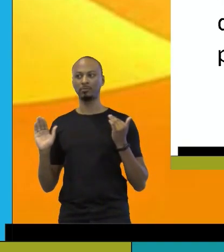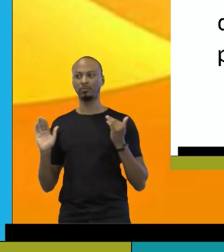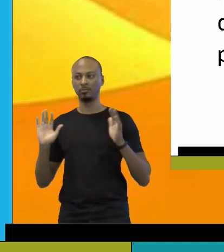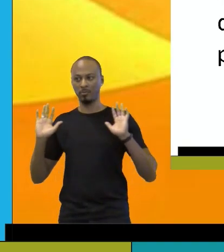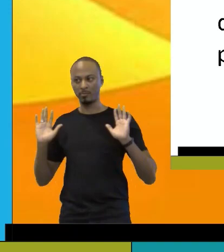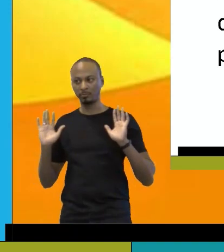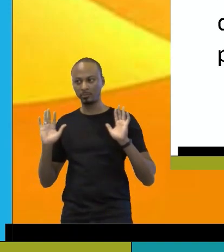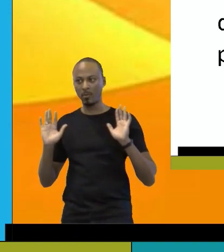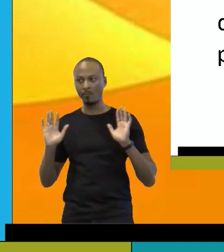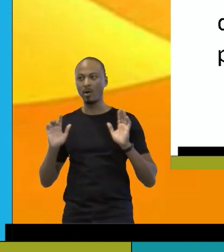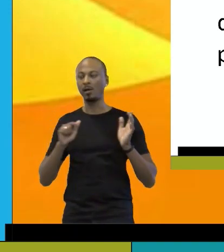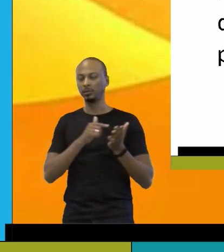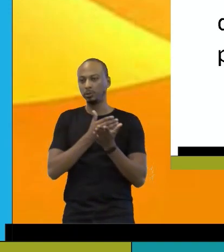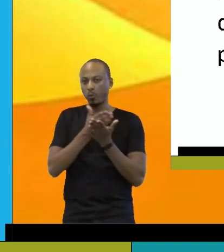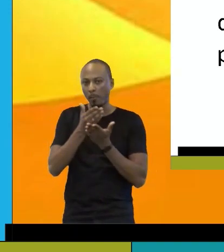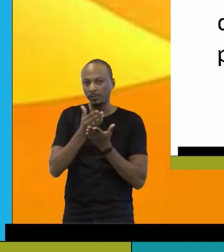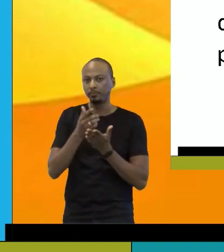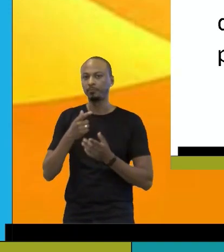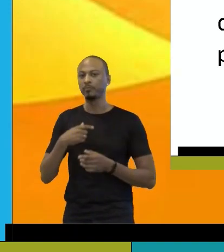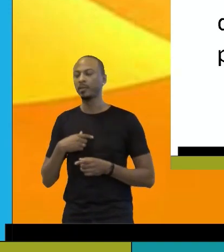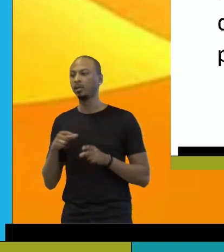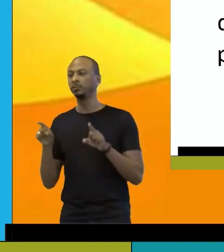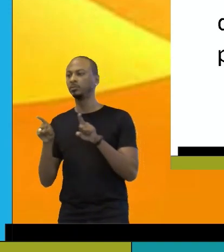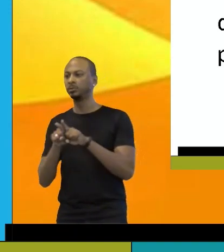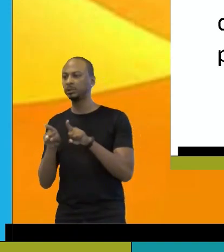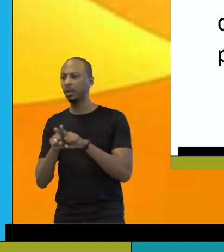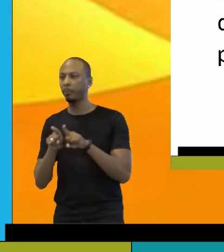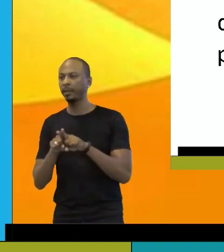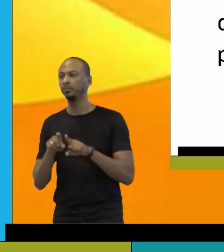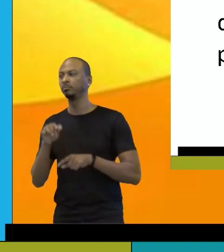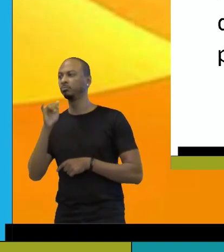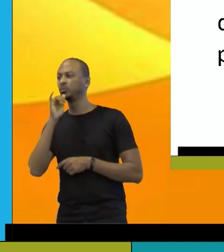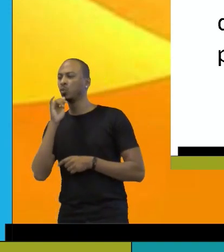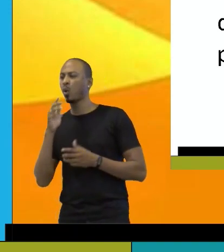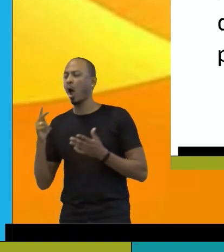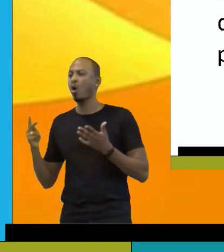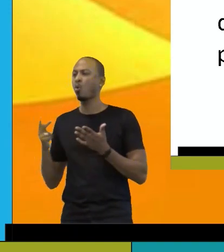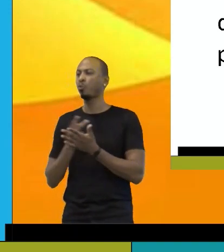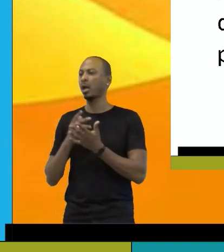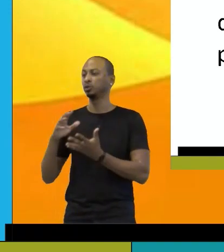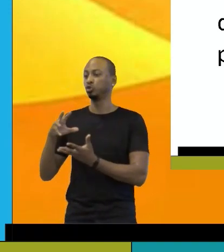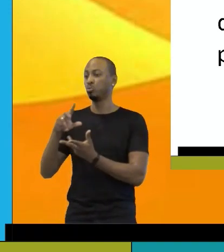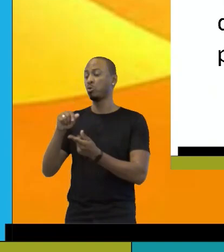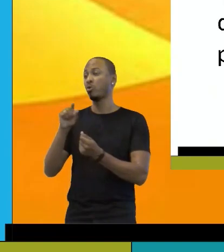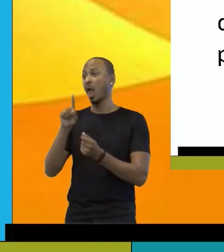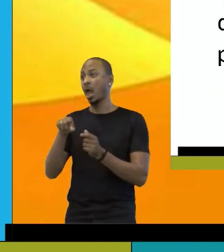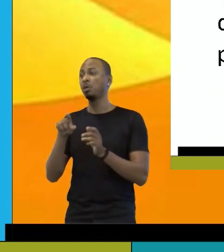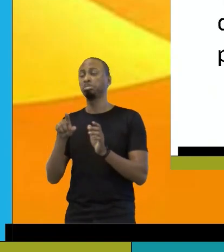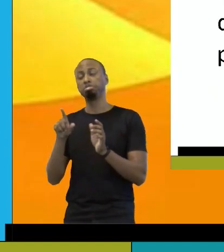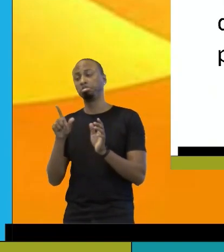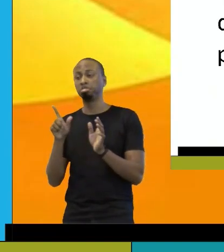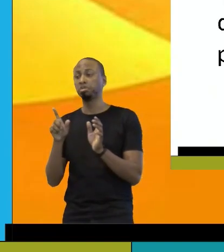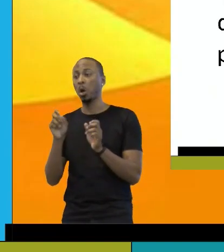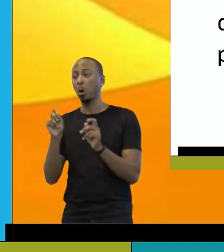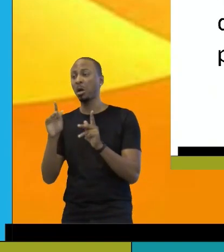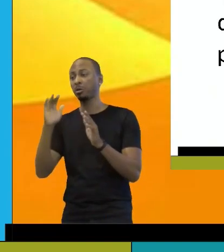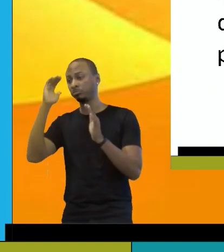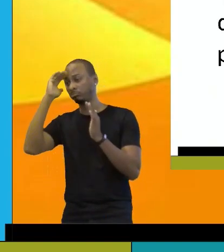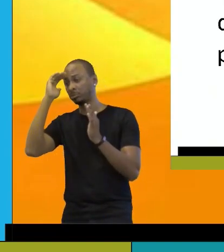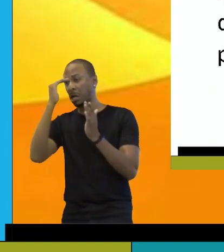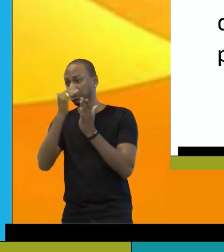muito difundida que o que acontece no mundo é decidido por Deus e pelo acaso. Então, eu não